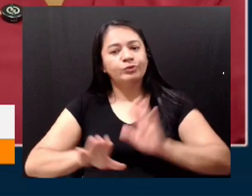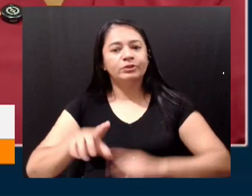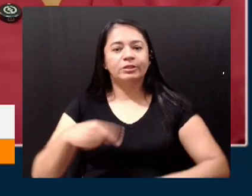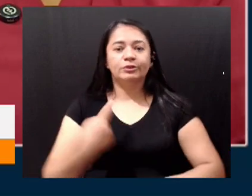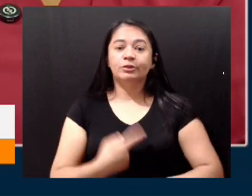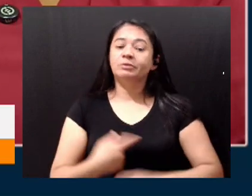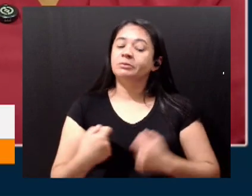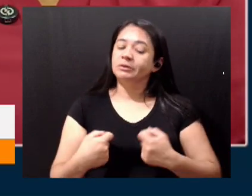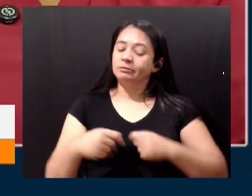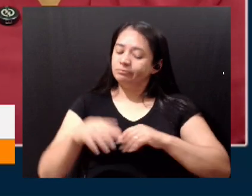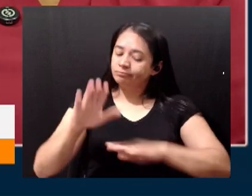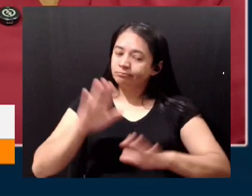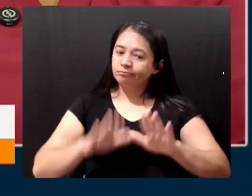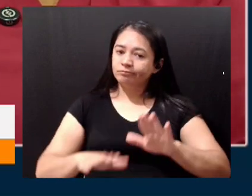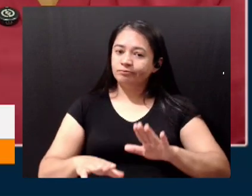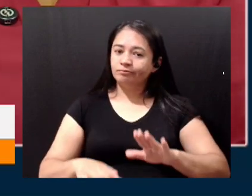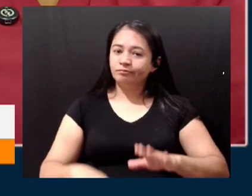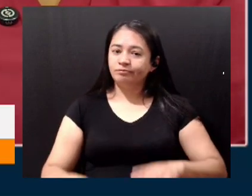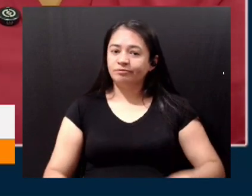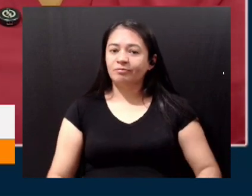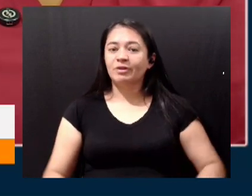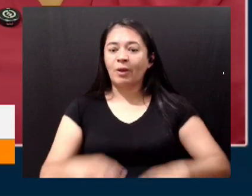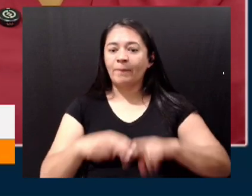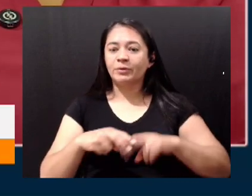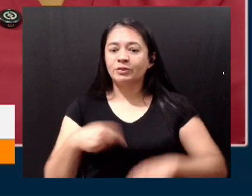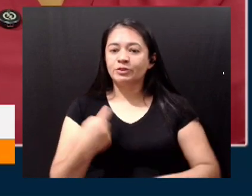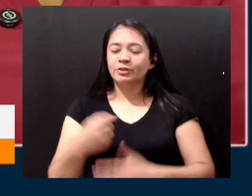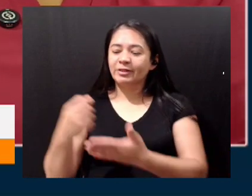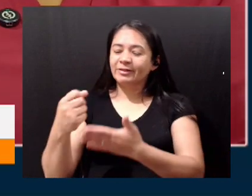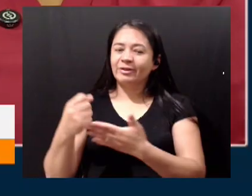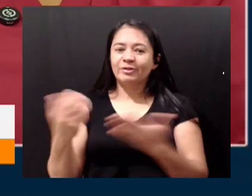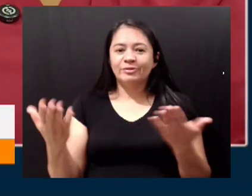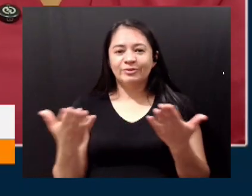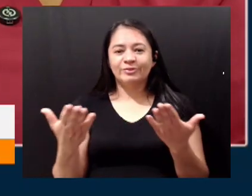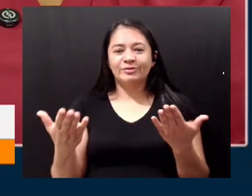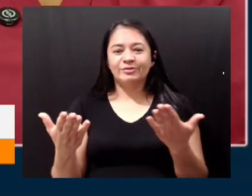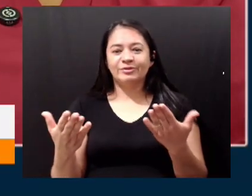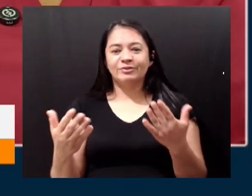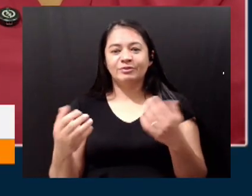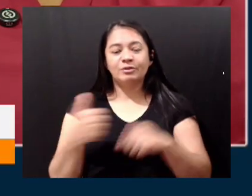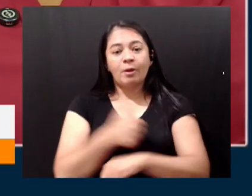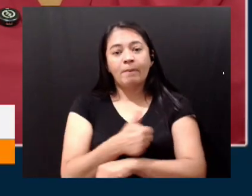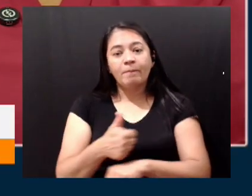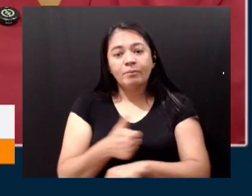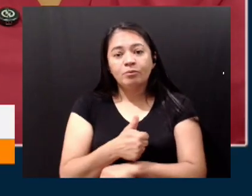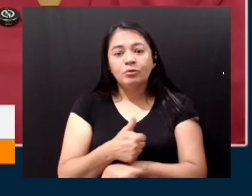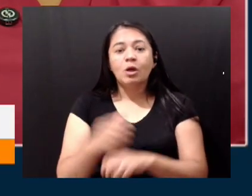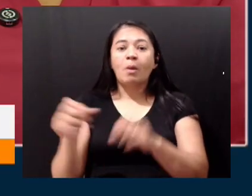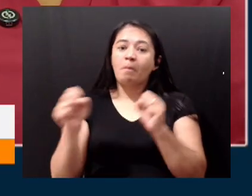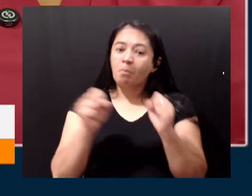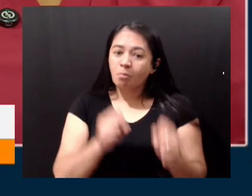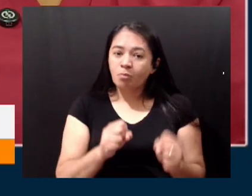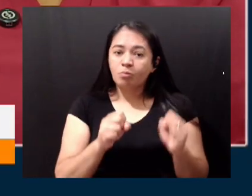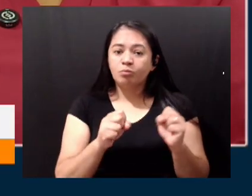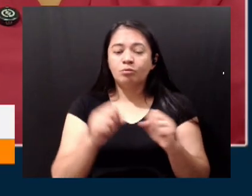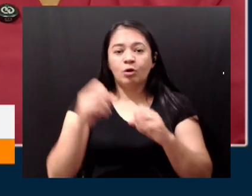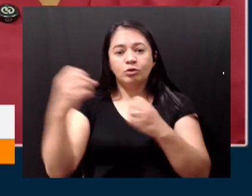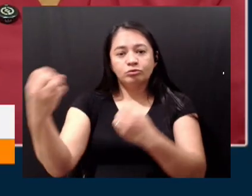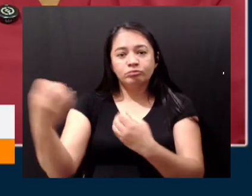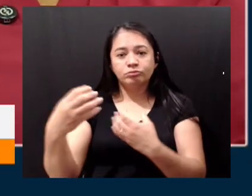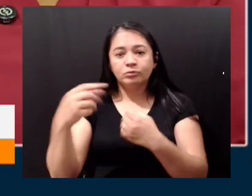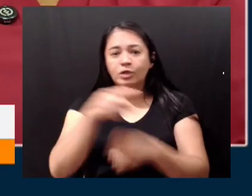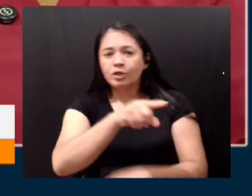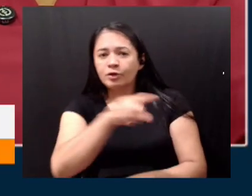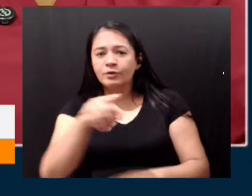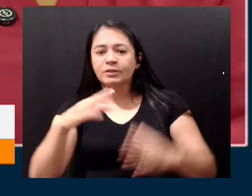ter entendimento. E é por isso que a gente traz aqui no nosso estúdio Câmara profissionais que podem nos orientar. E você aí de casa,